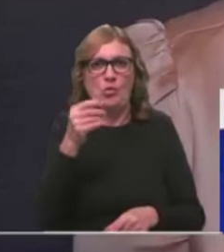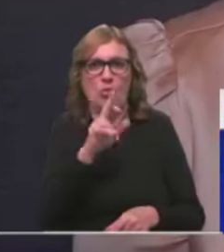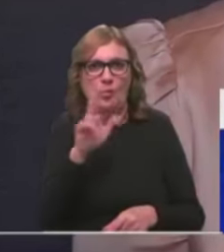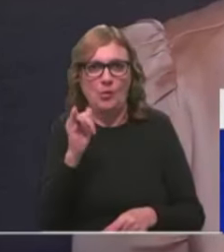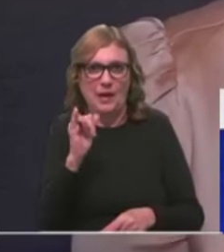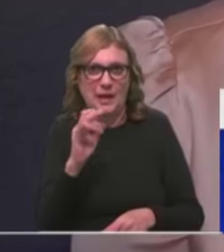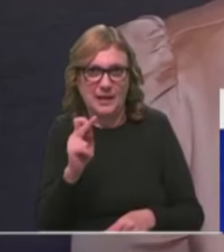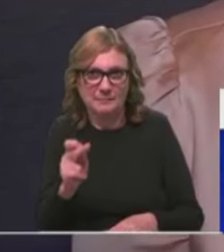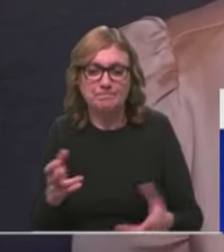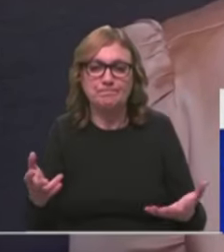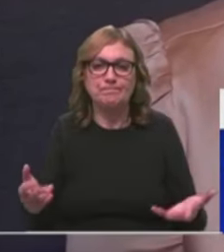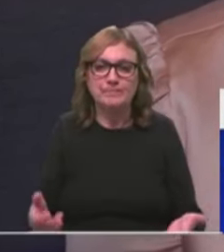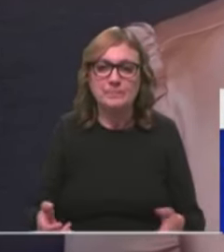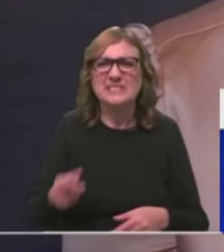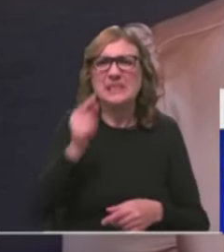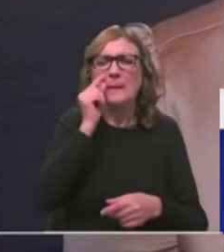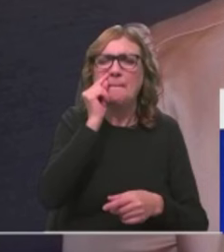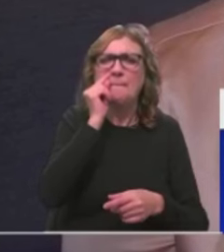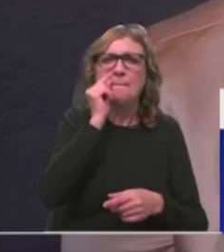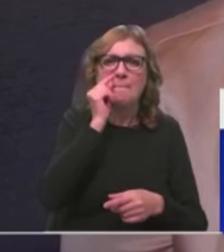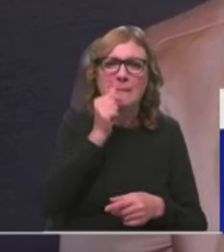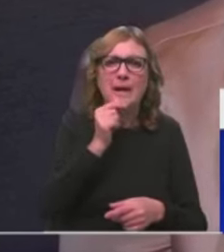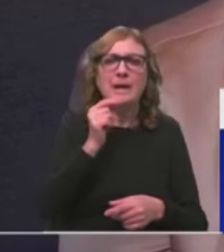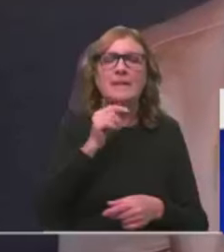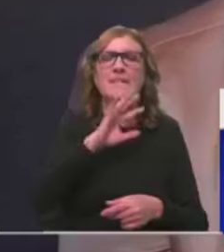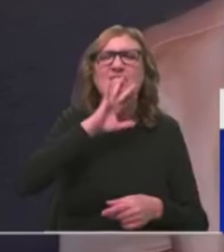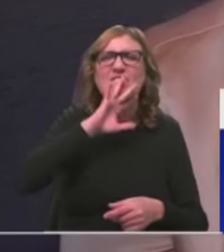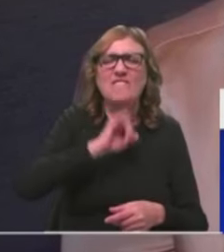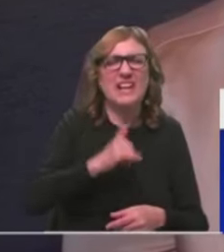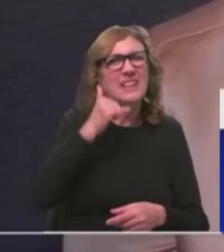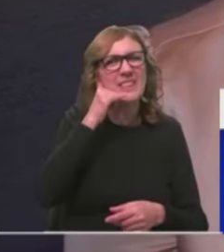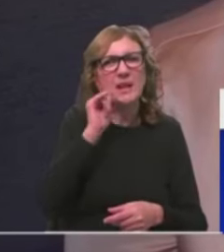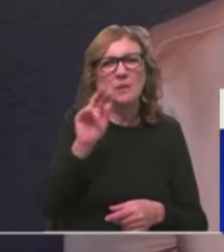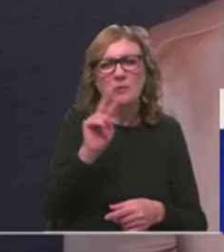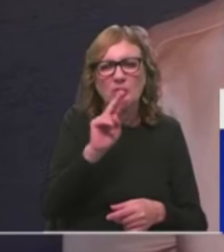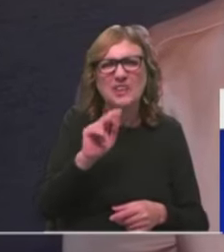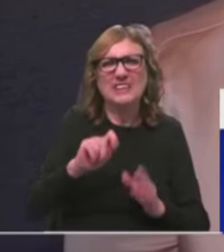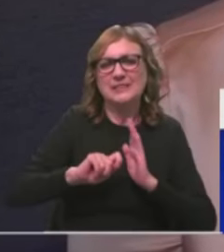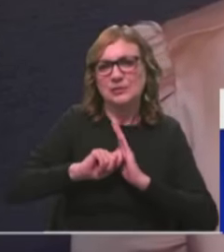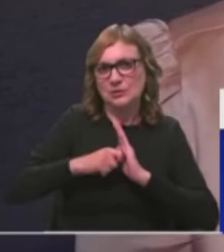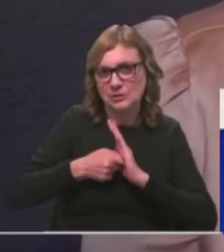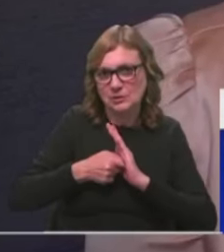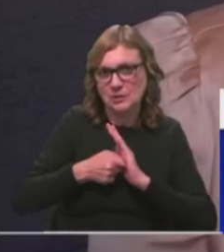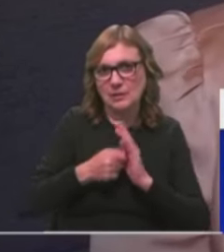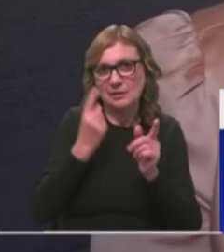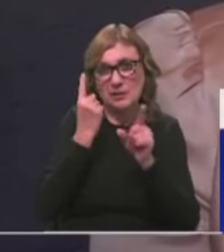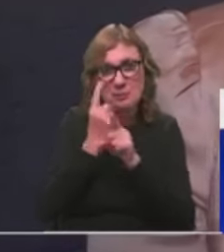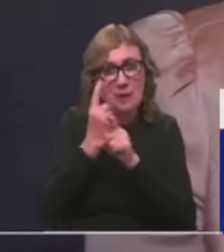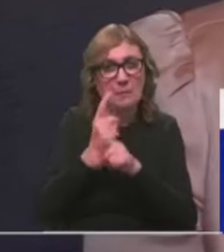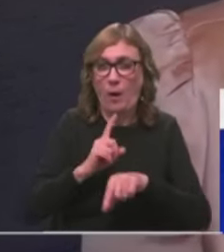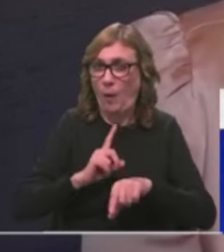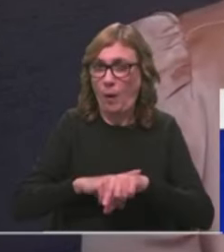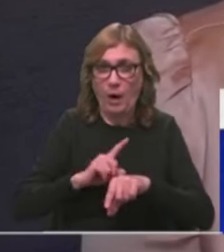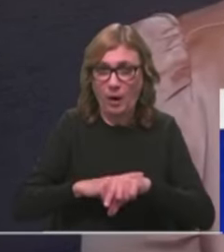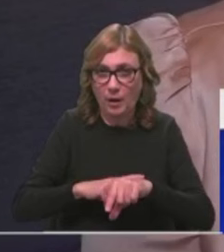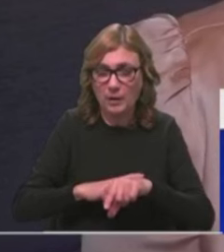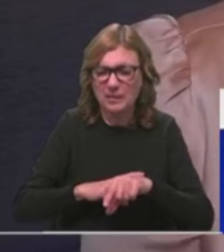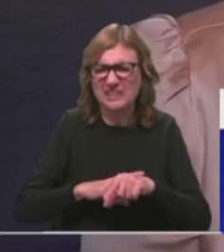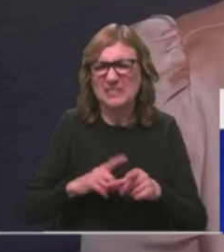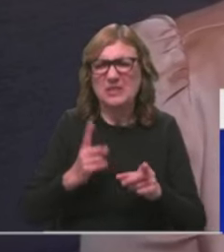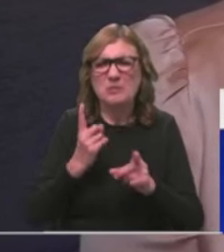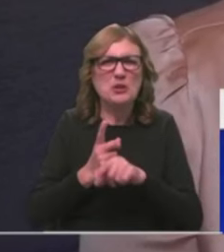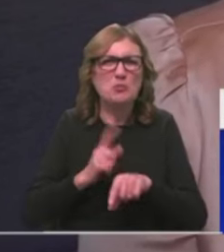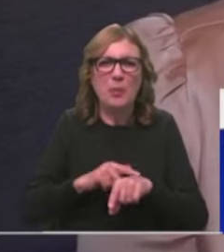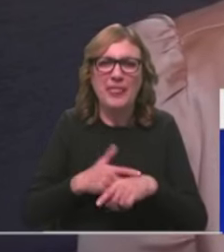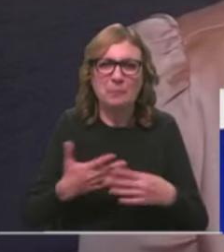torreira o pai o pai e o filho os telemóveis os dois desligados às mesmas horas e ao mesmo